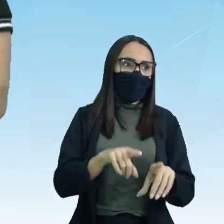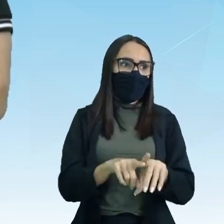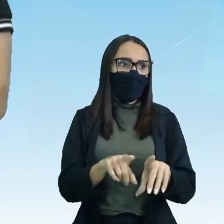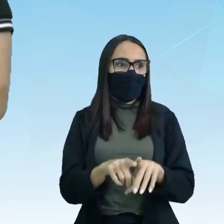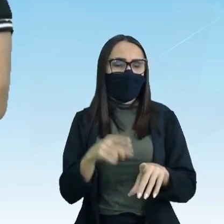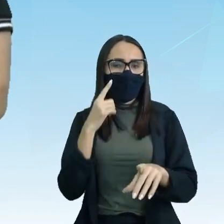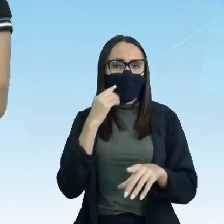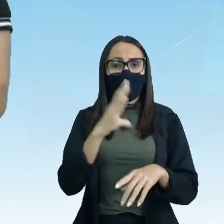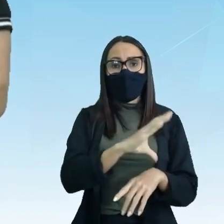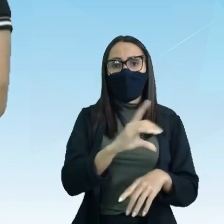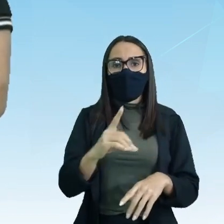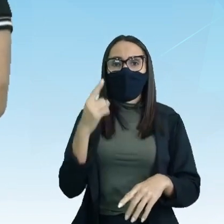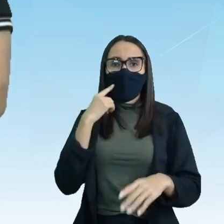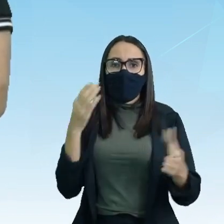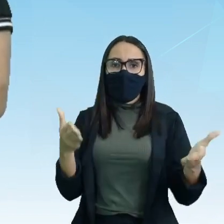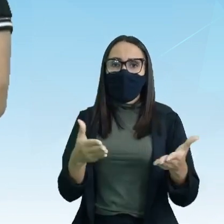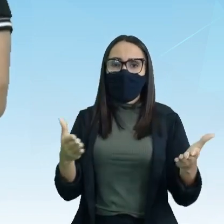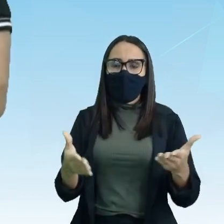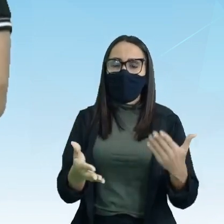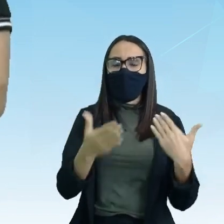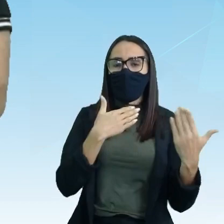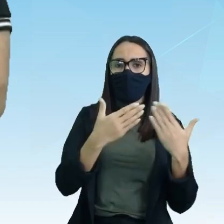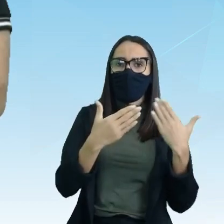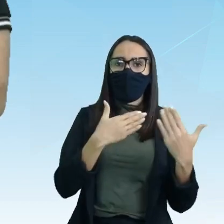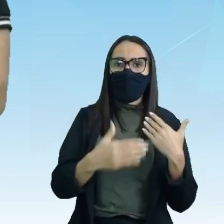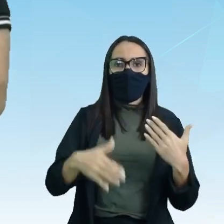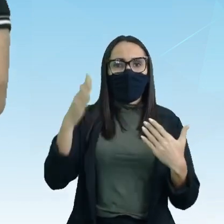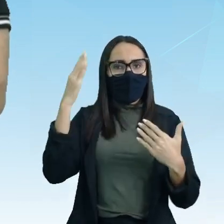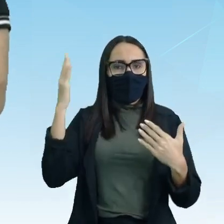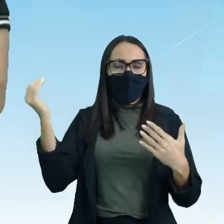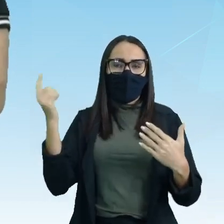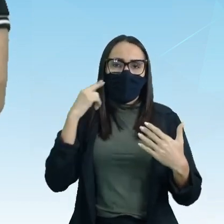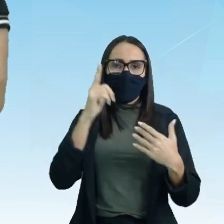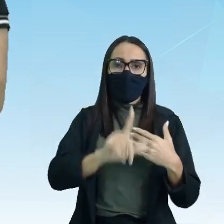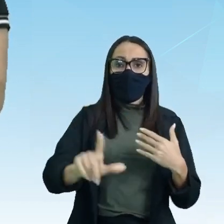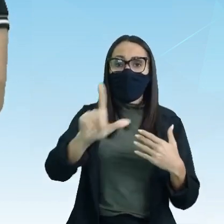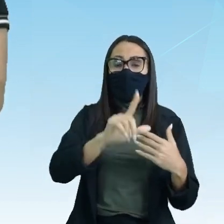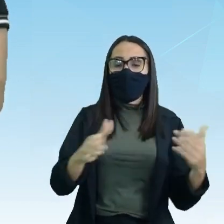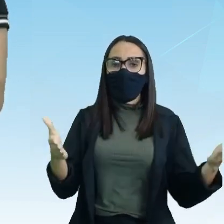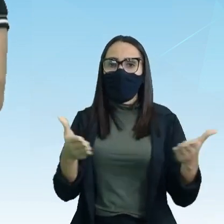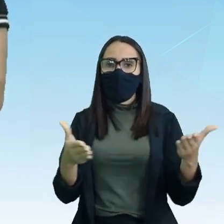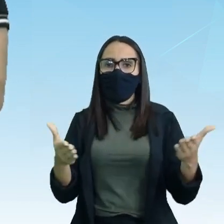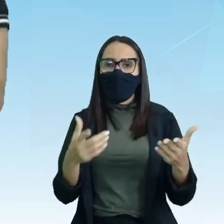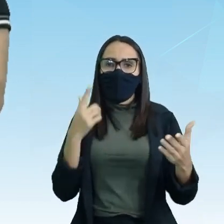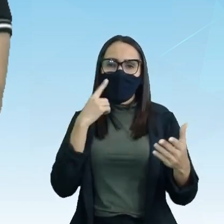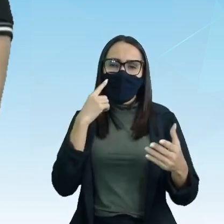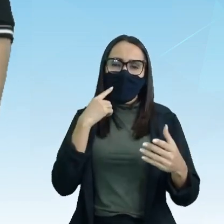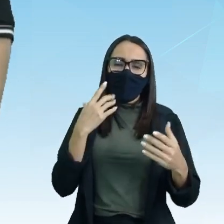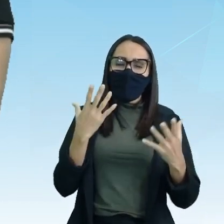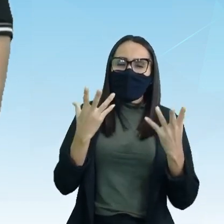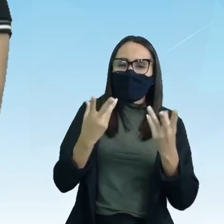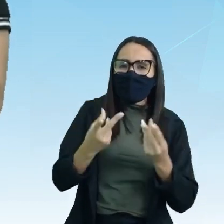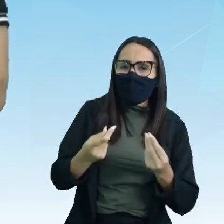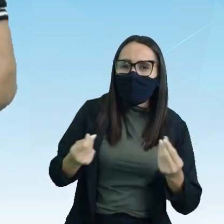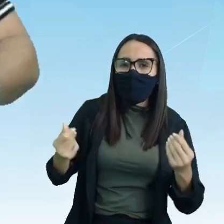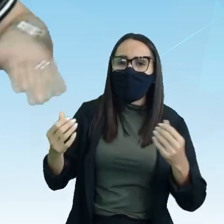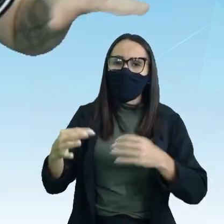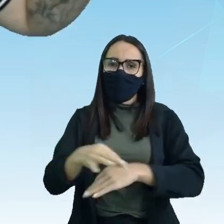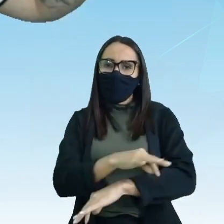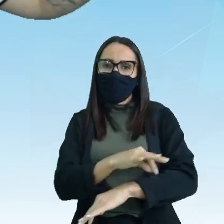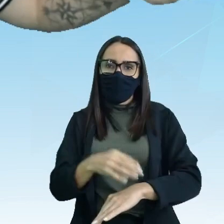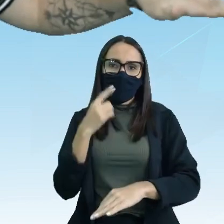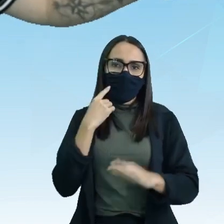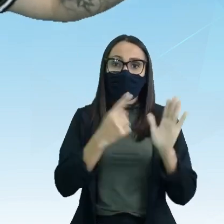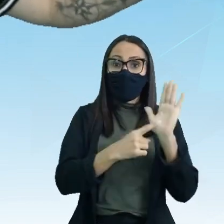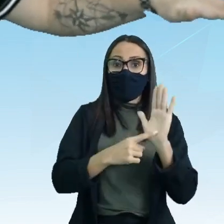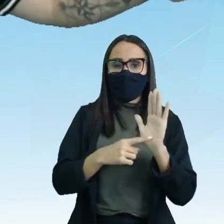um dos coordenadores aqui do Papo Artístico Literário. E hoje, com gostinho bem arquitetônico, não é isso, professor? Exatamente. Nós não apresentamos